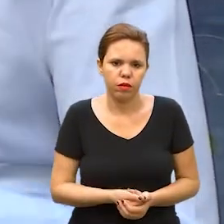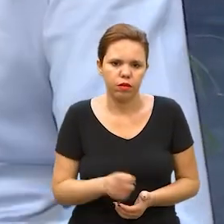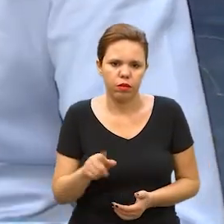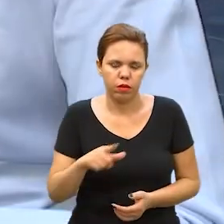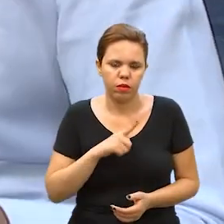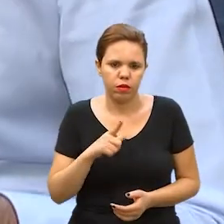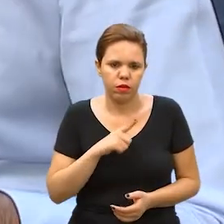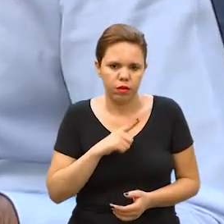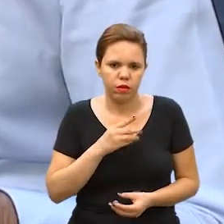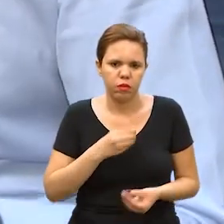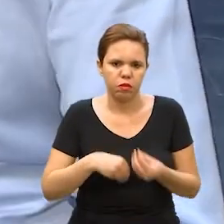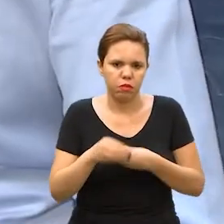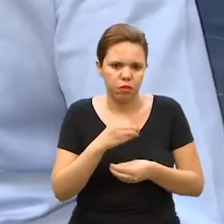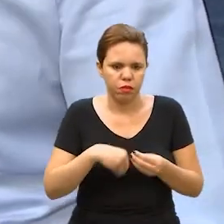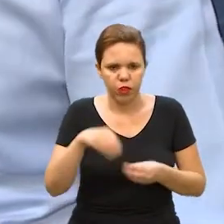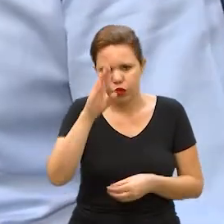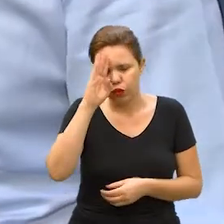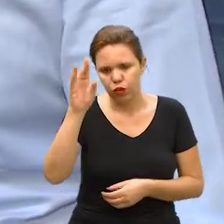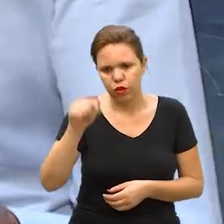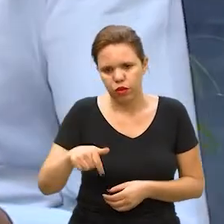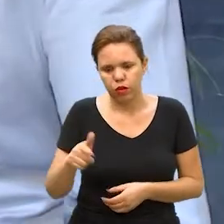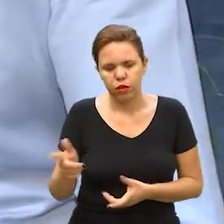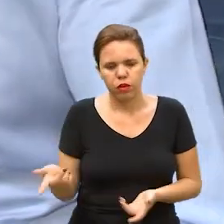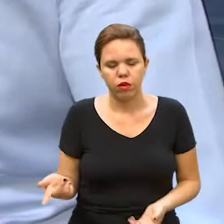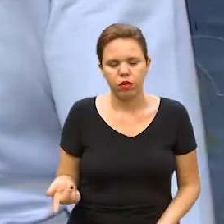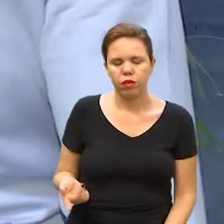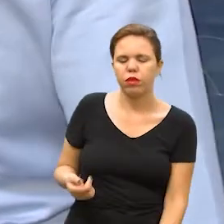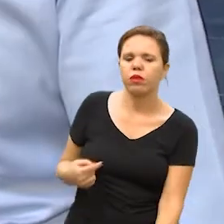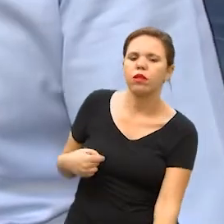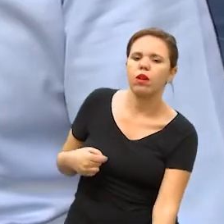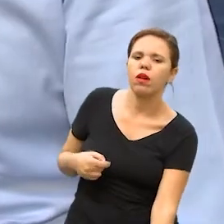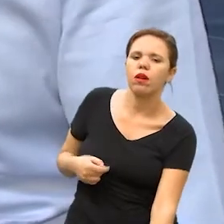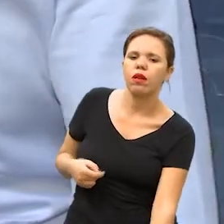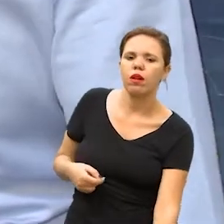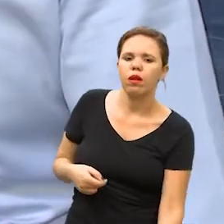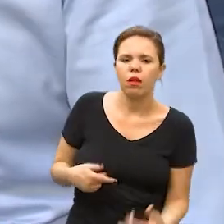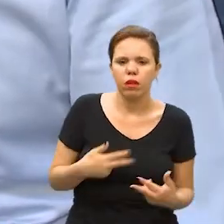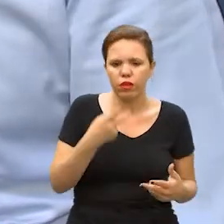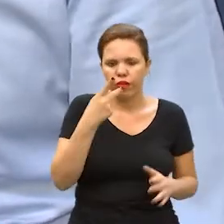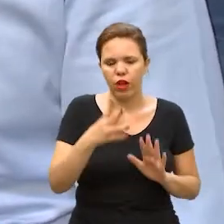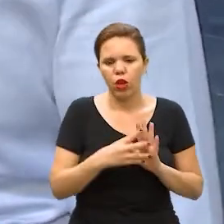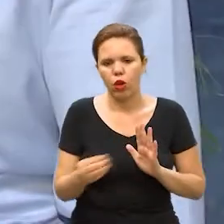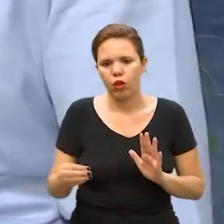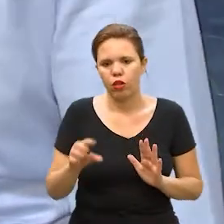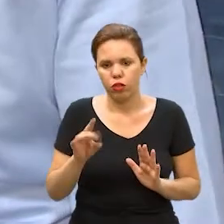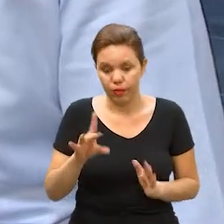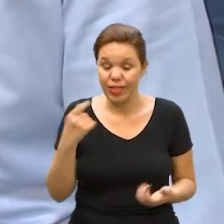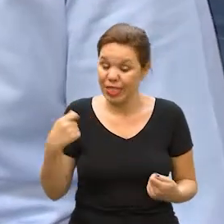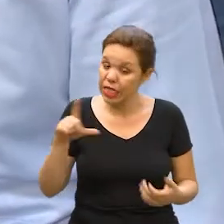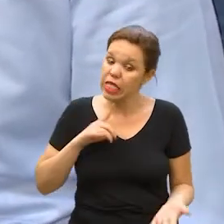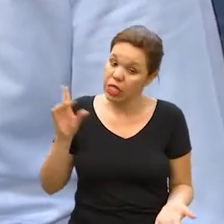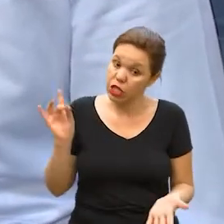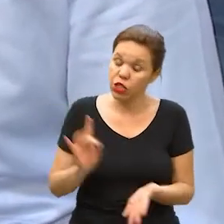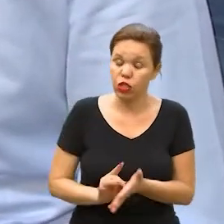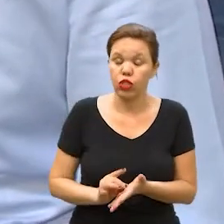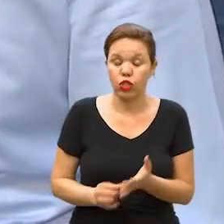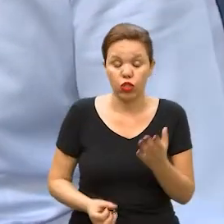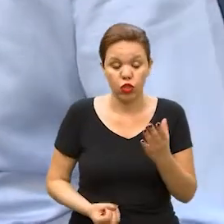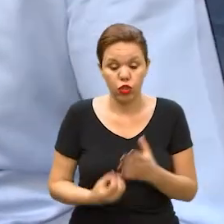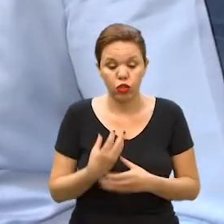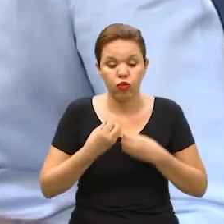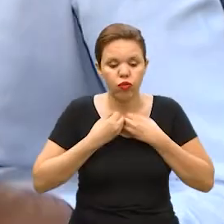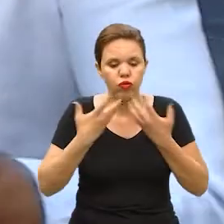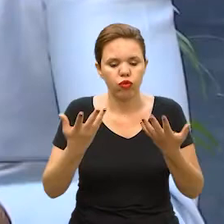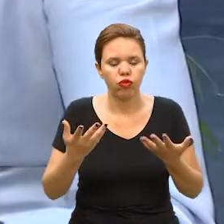aqui tem um ingrediente fundamental e não é uma coisa que a gente fala e que se copia, né? Isso tem que ser legítimo, isso tem que vir